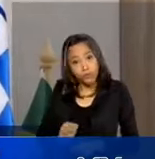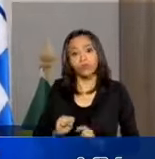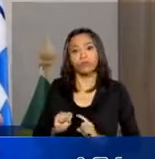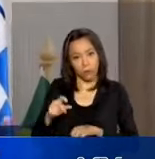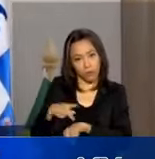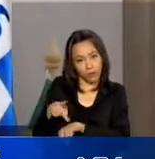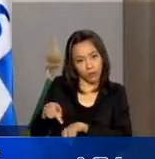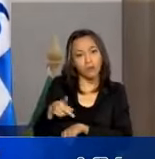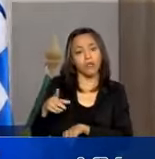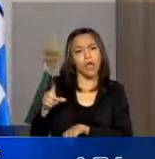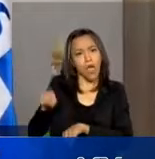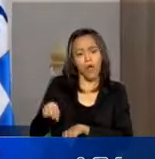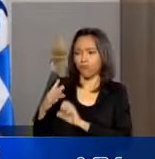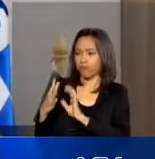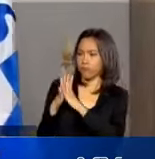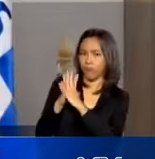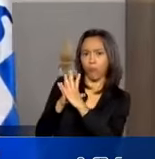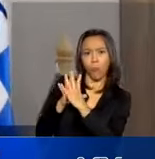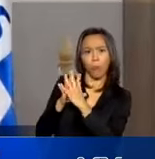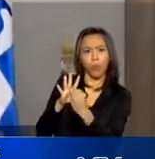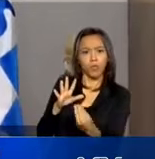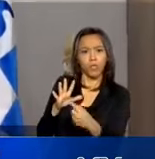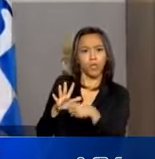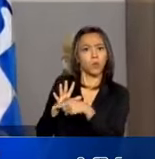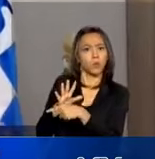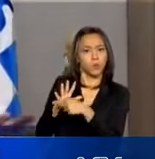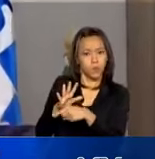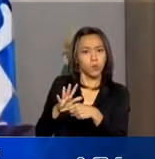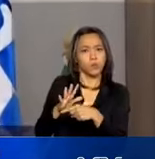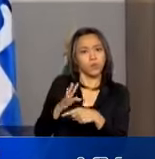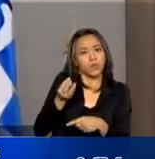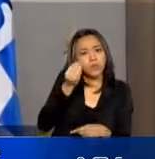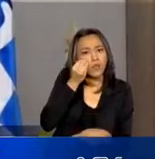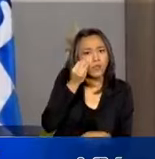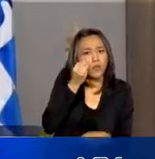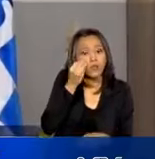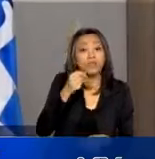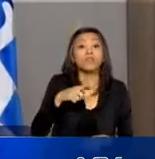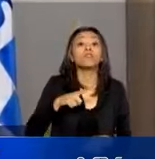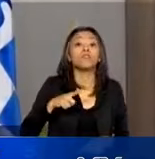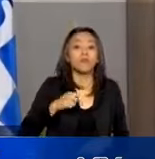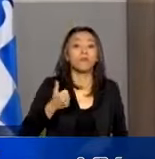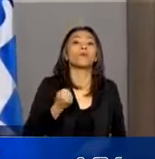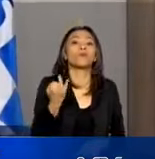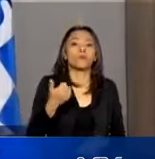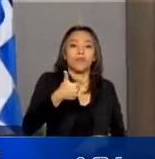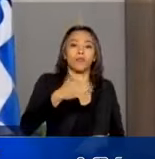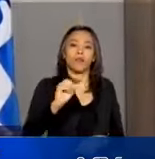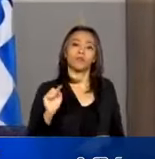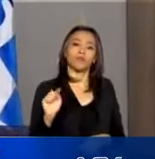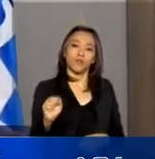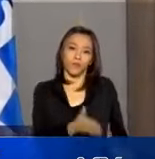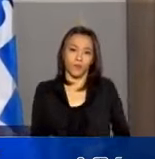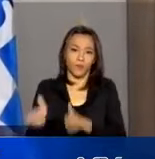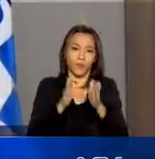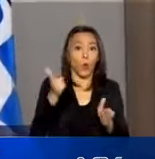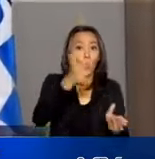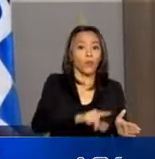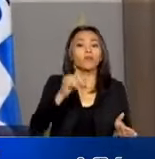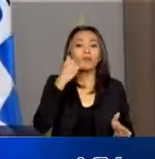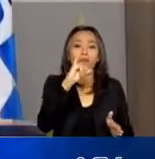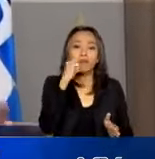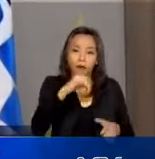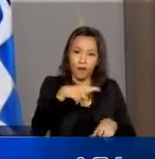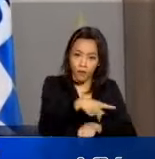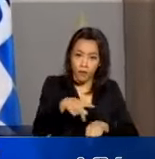obrigado a fazer isso em algum determinado momento. Ainda, nessa semana, será ouvido o novo ministro, Marcelo